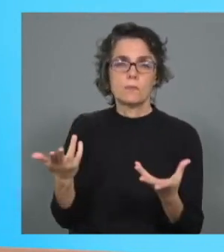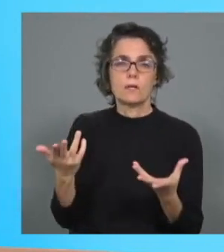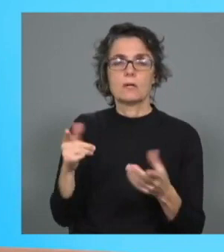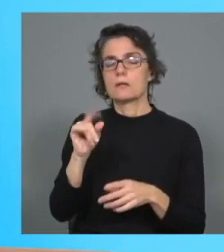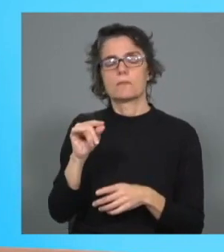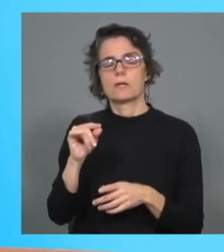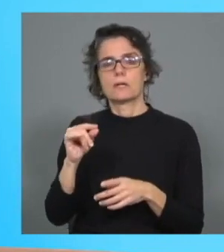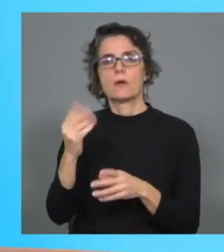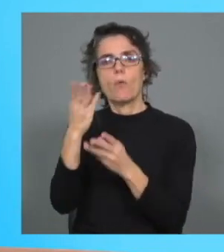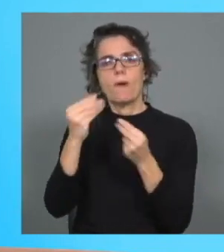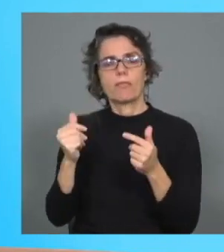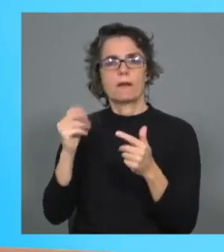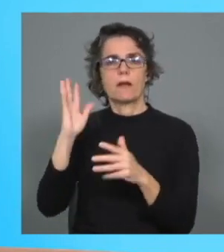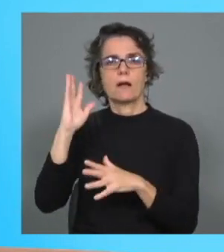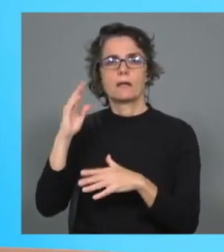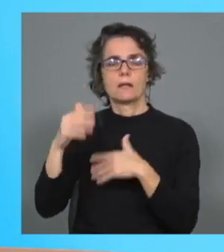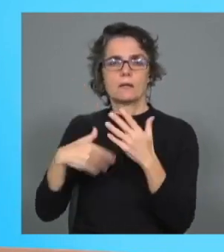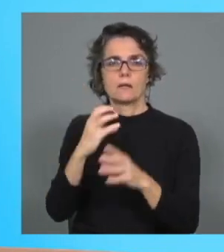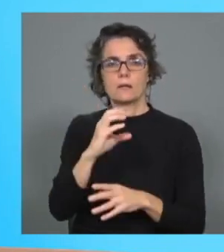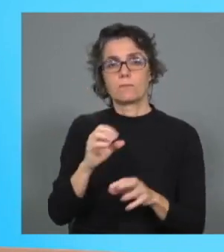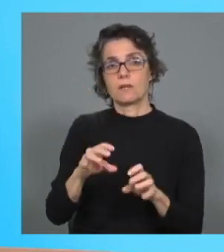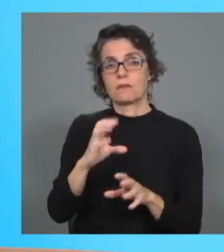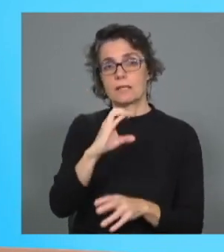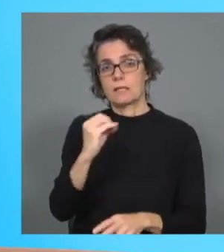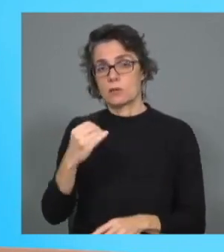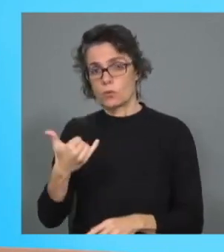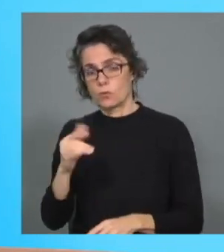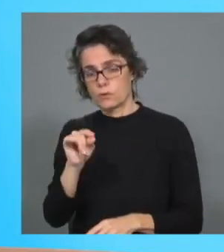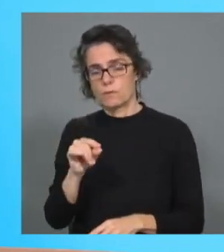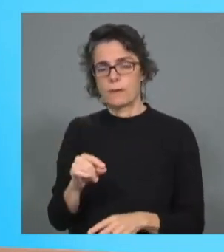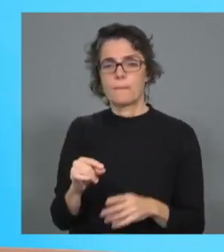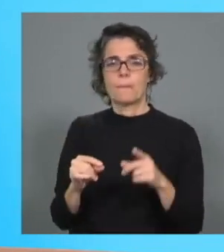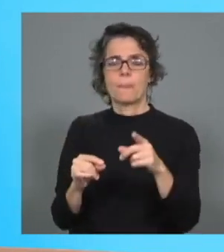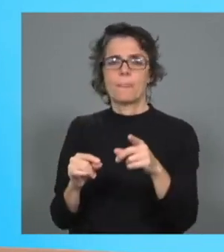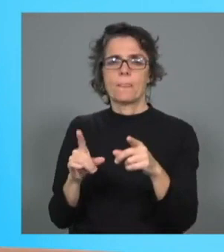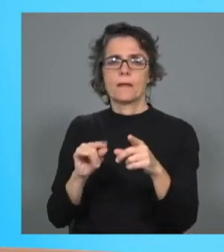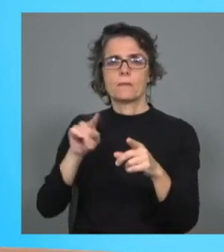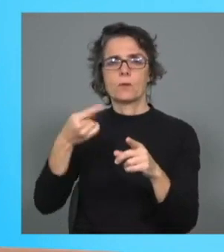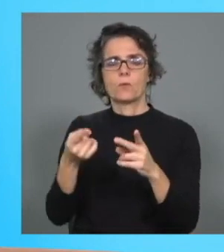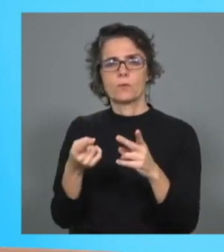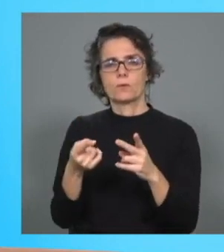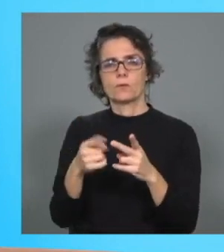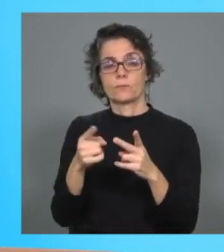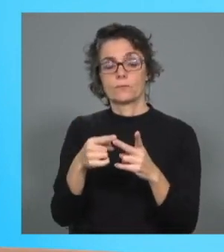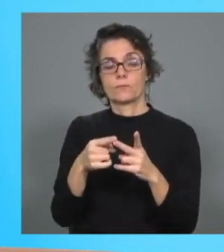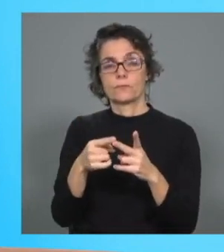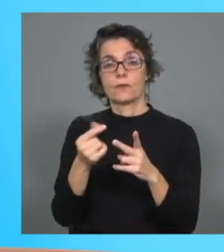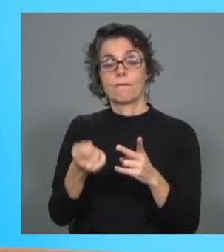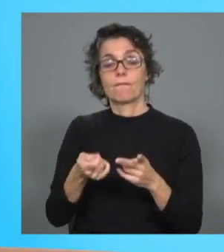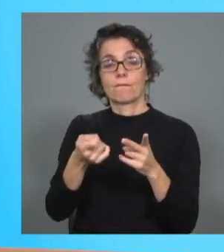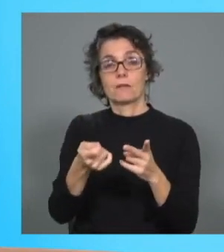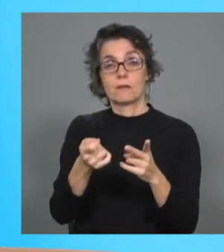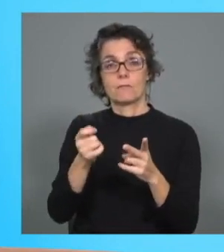foi cautelado nesta cimeira. Outra coisa tem a ver com o financiamento dos países